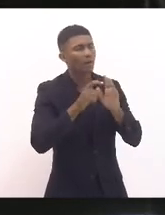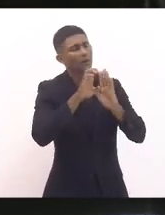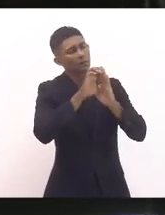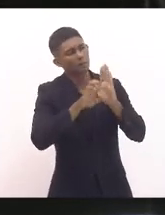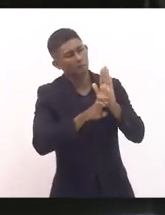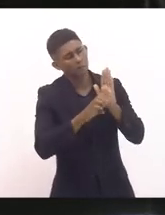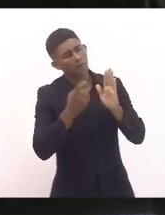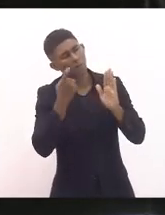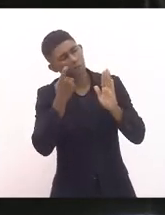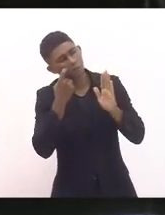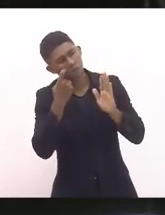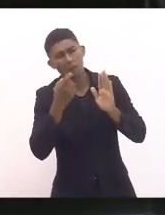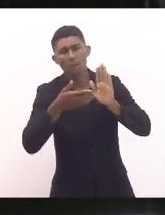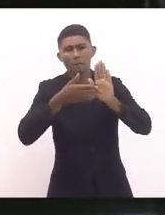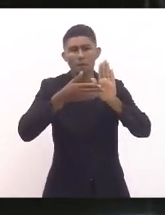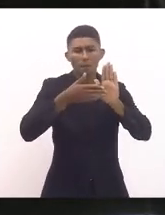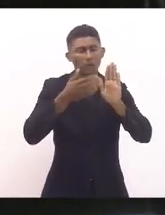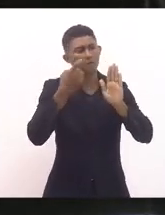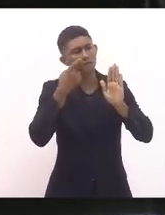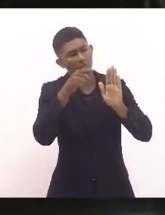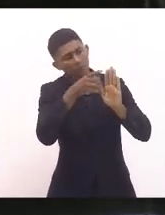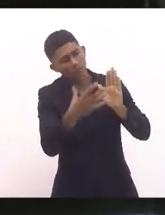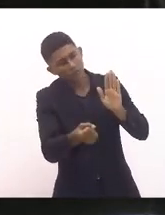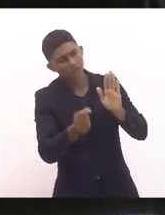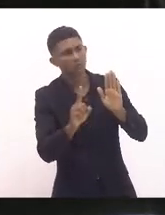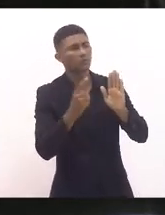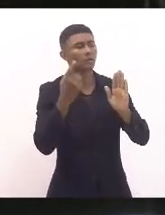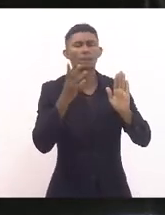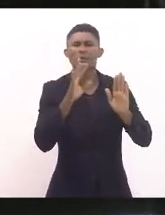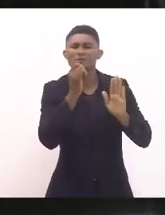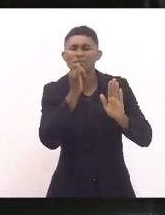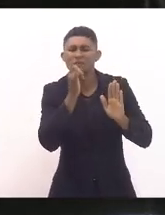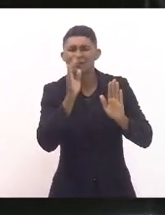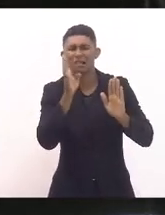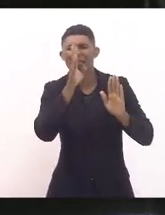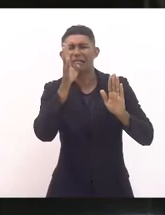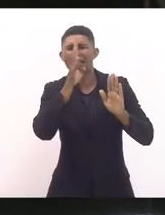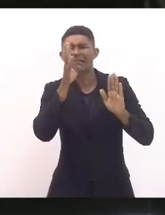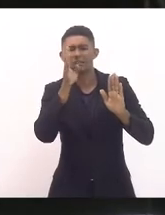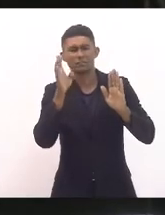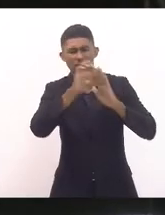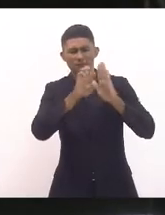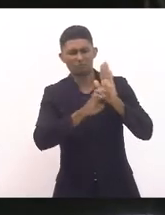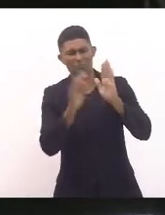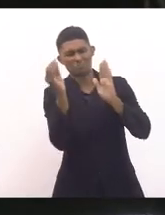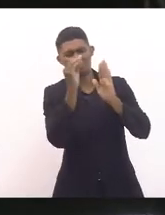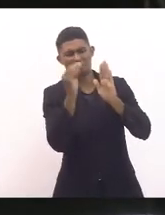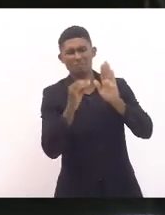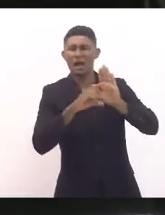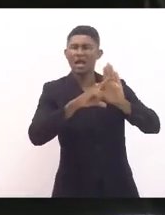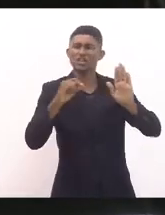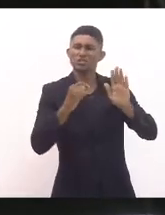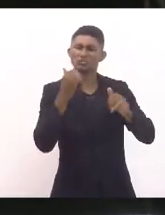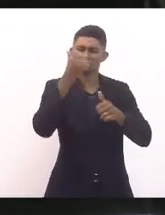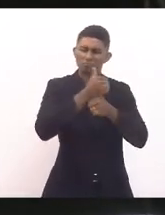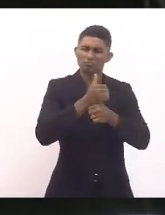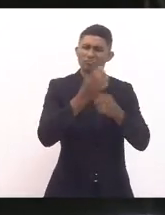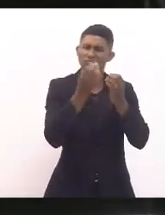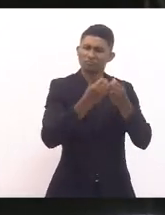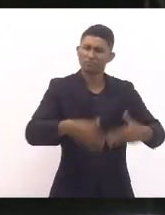que eu deveria propor, se ele acata ou não. Agora, os que fazem suprimir os artigos é para